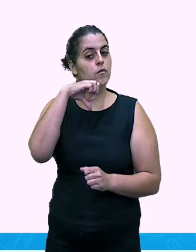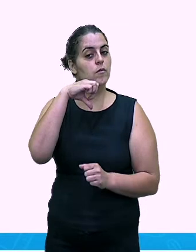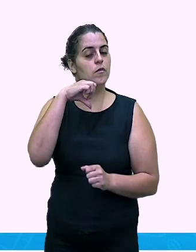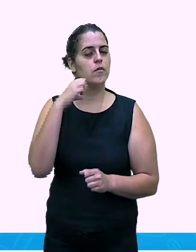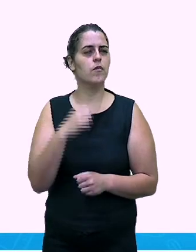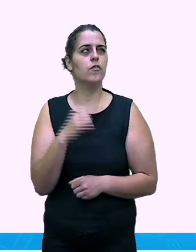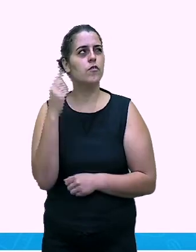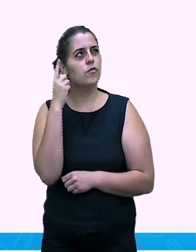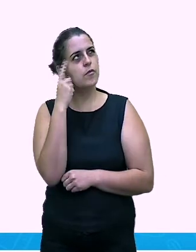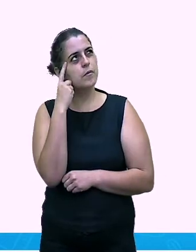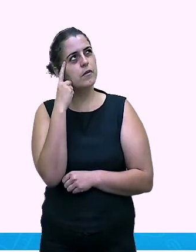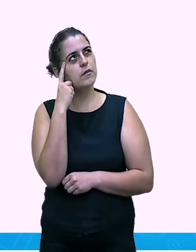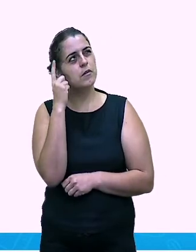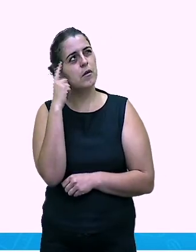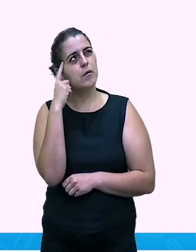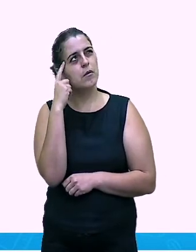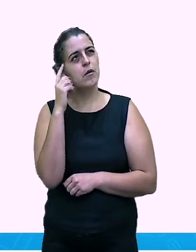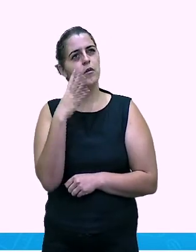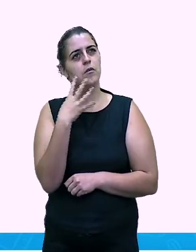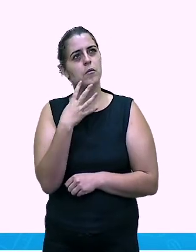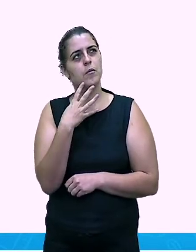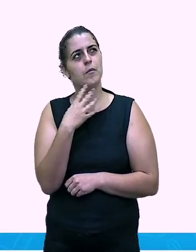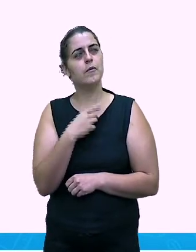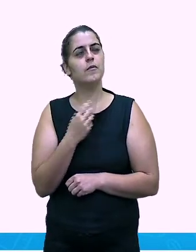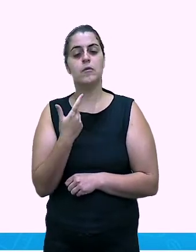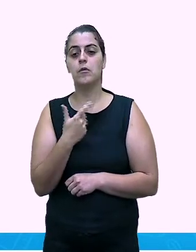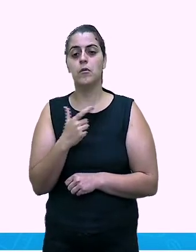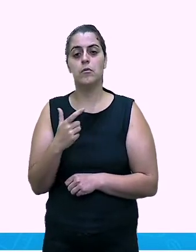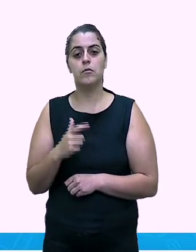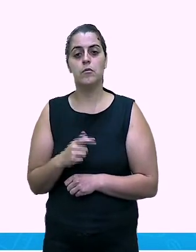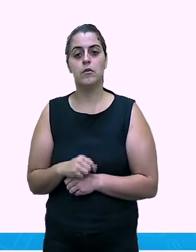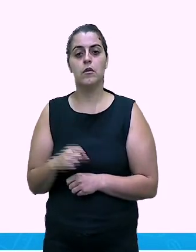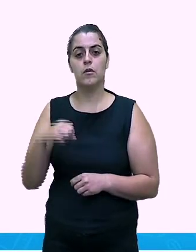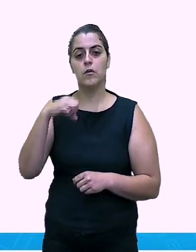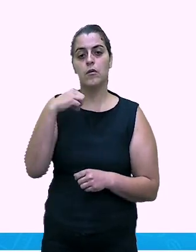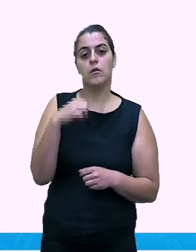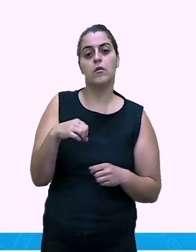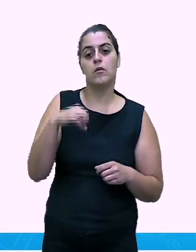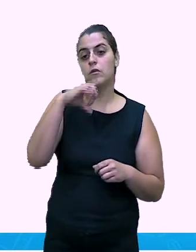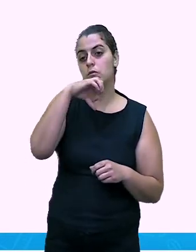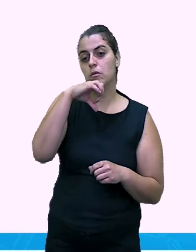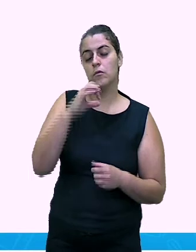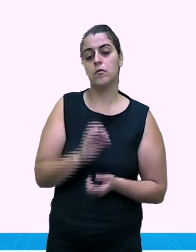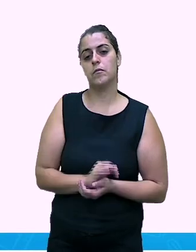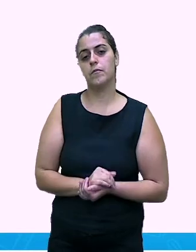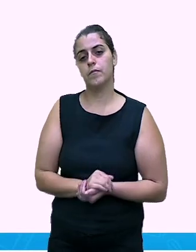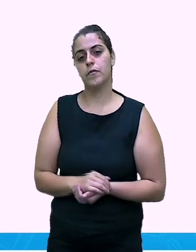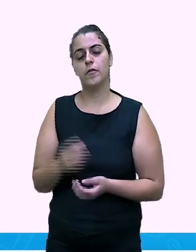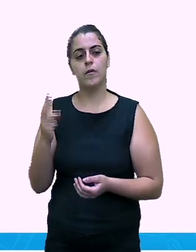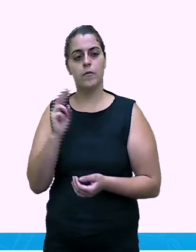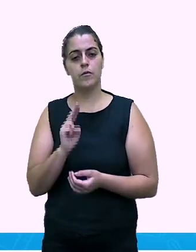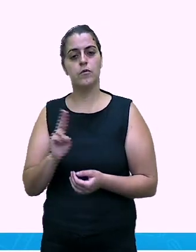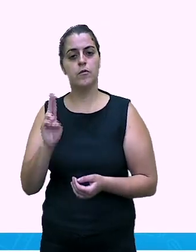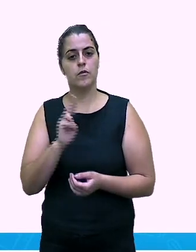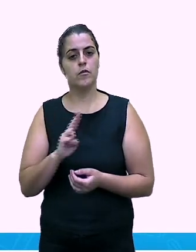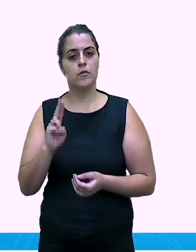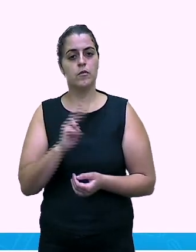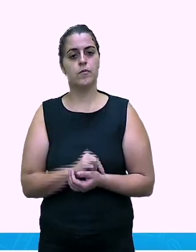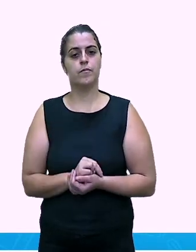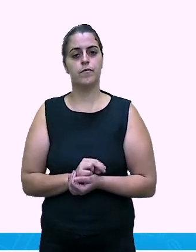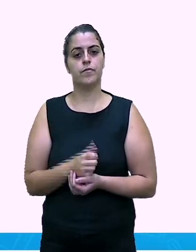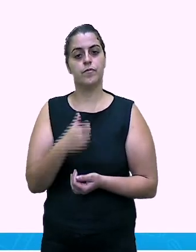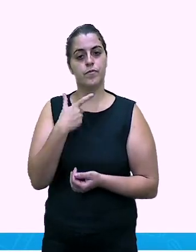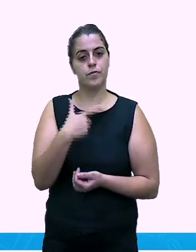Se a gente analisar aí na tabuada do 4, não tem um multiplicador que dá exatamente 9. Então, nós vamos utilizar aqui, então,